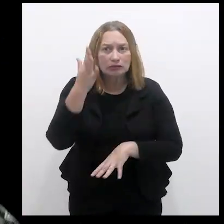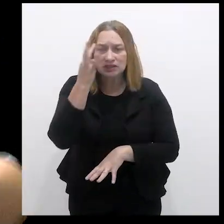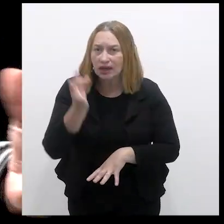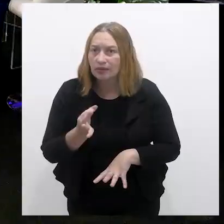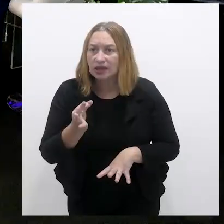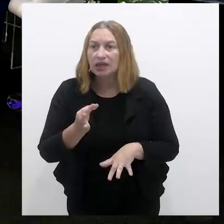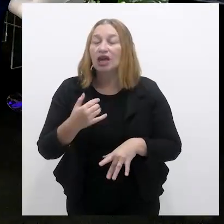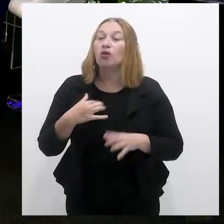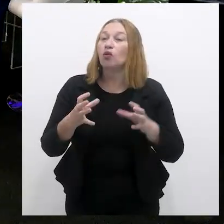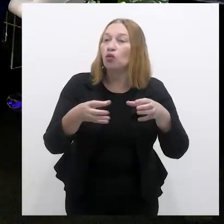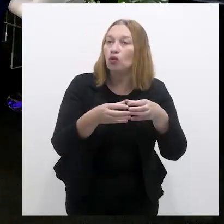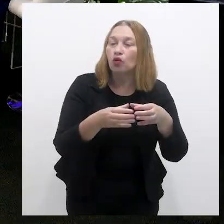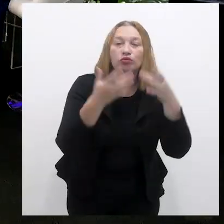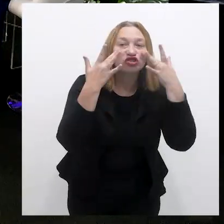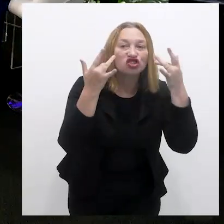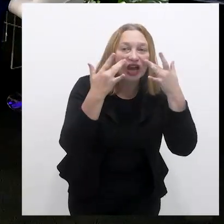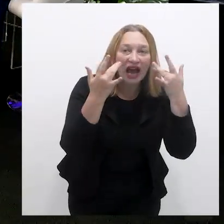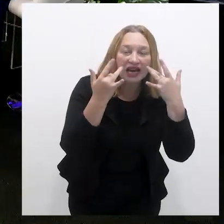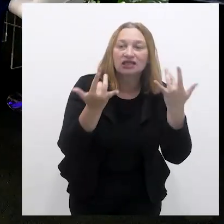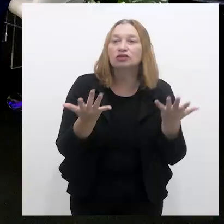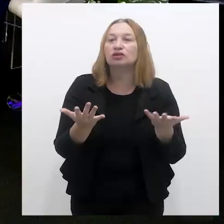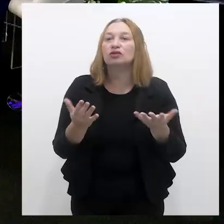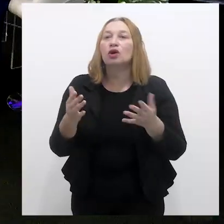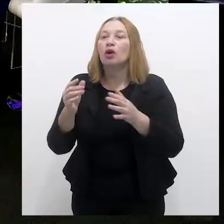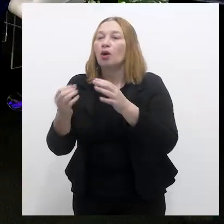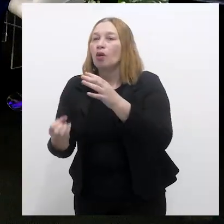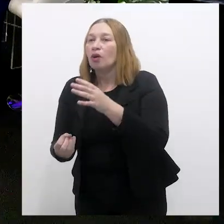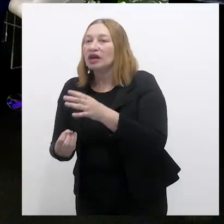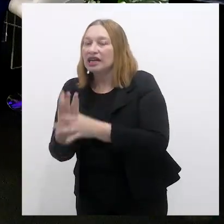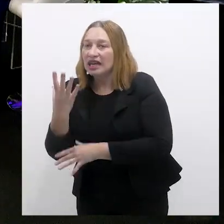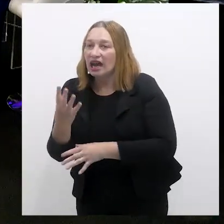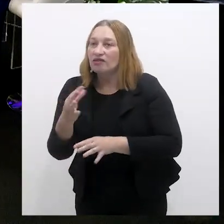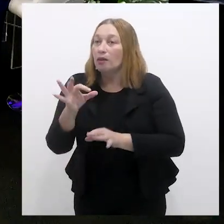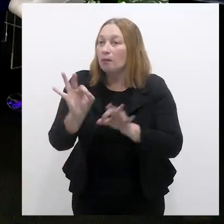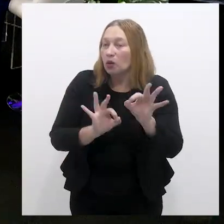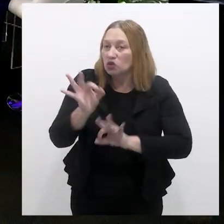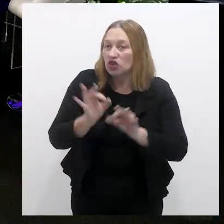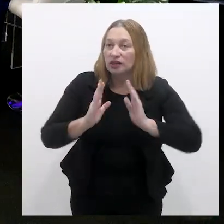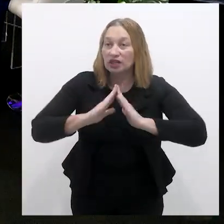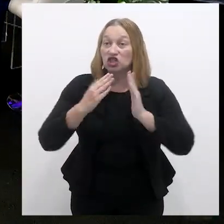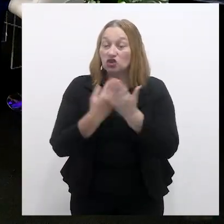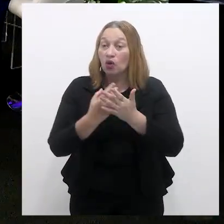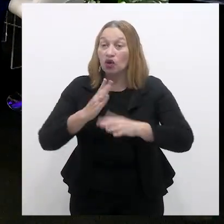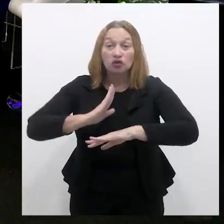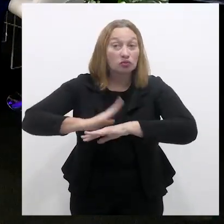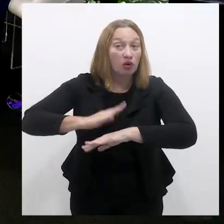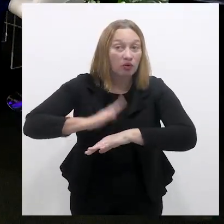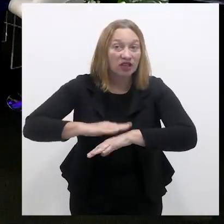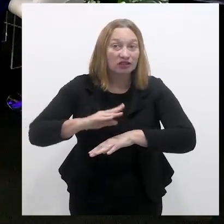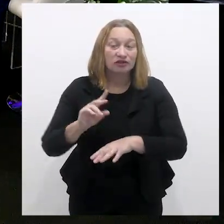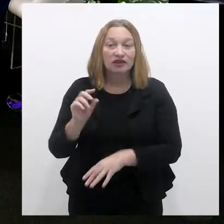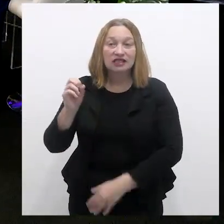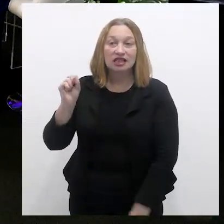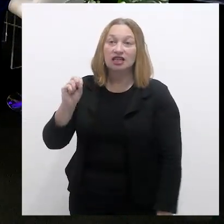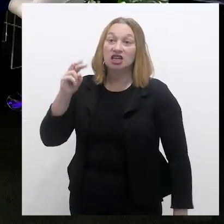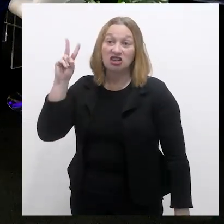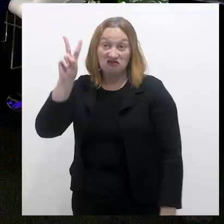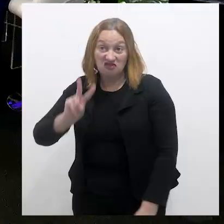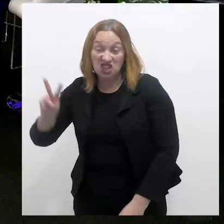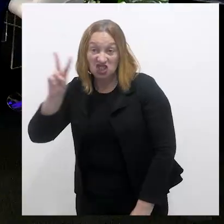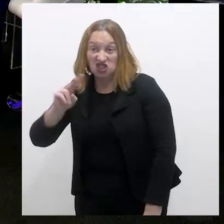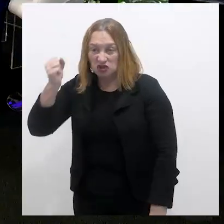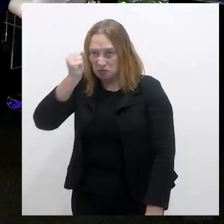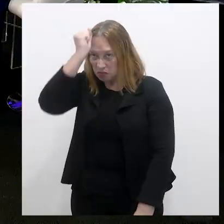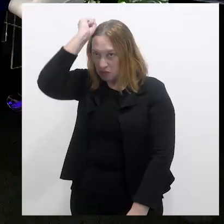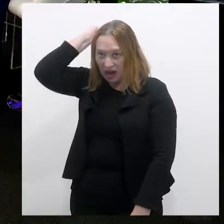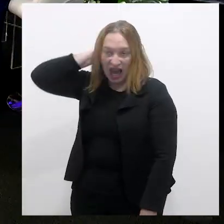perceber. Comecei a trabalhar com um grupo de teatro amador, fazer projeto escola, apresentar teatro na escola. E aí, quando chegou a hora de fazer vestibular, eu